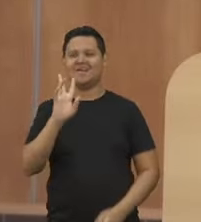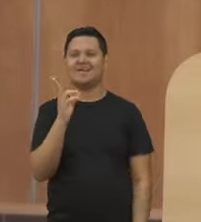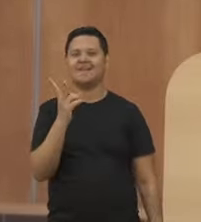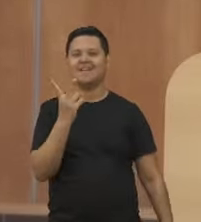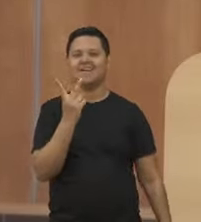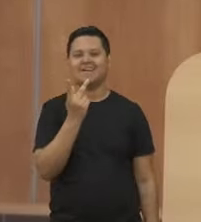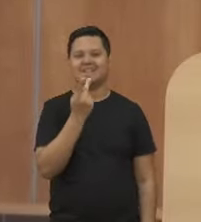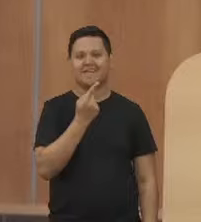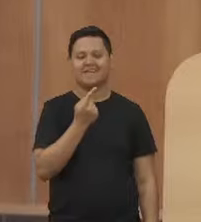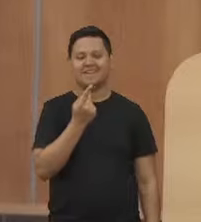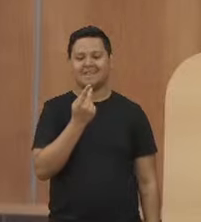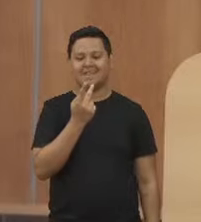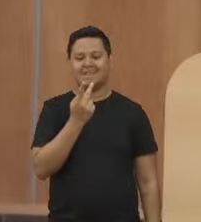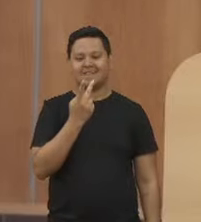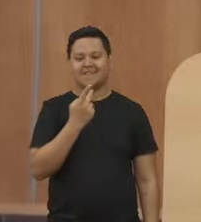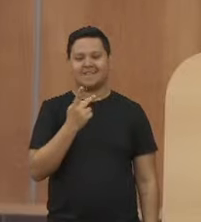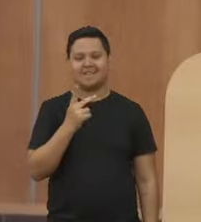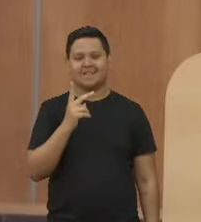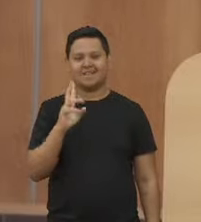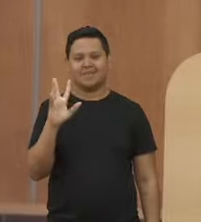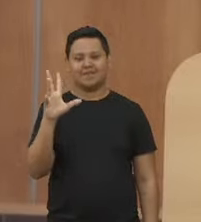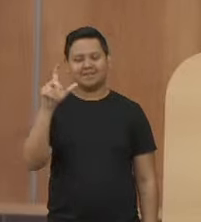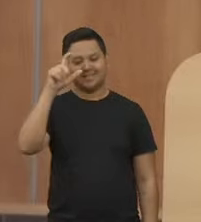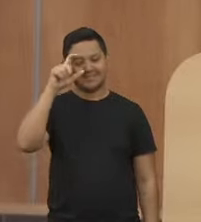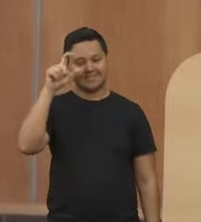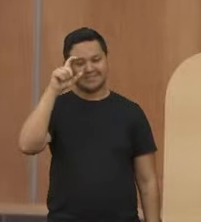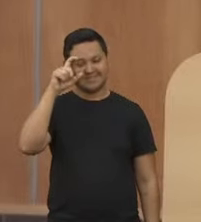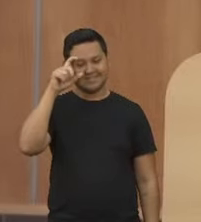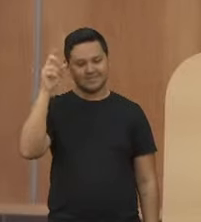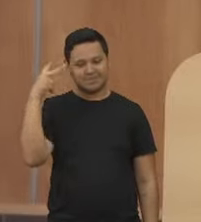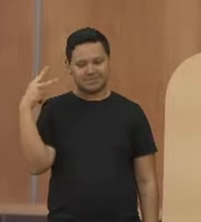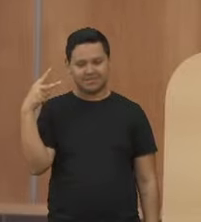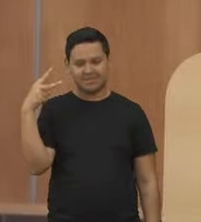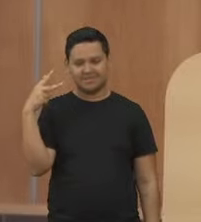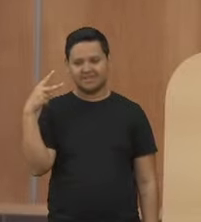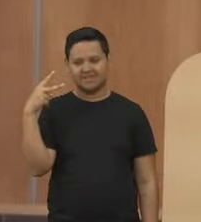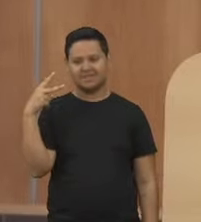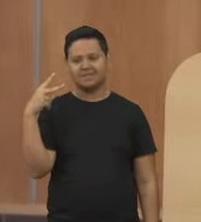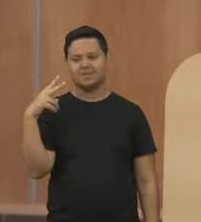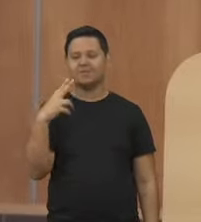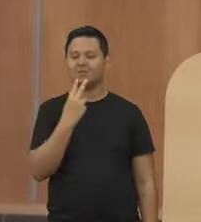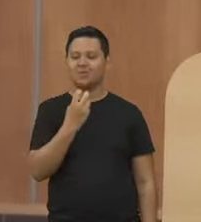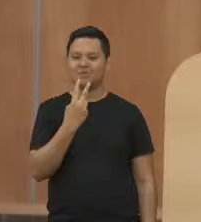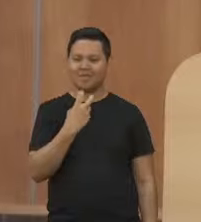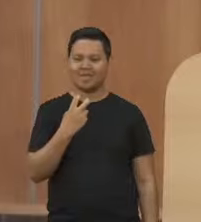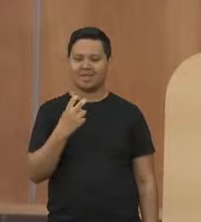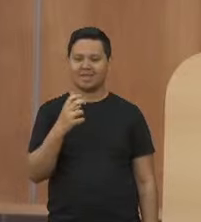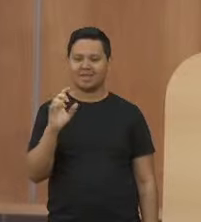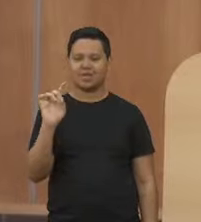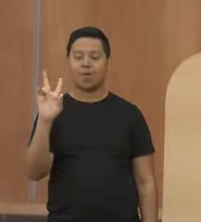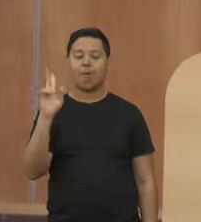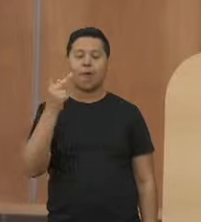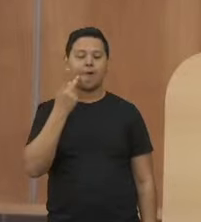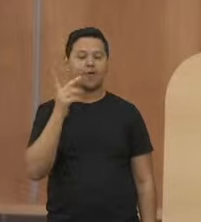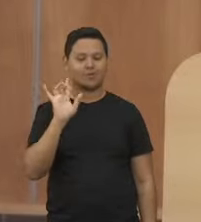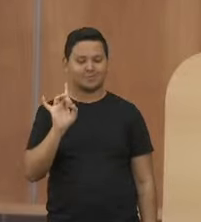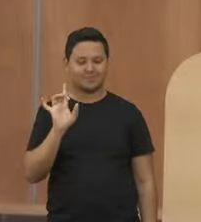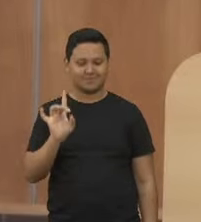Barreto, Marcelo Danta, vereador Valmir e o Paulinho dos Condutores.